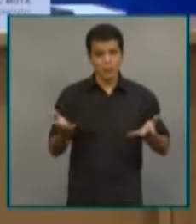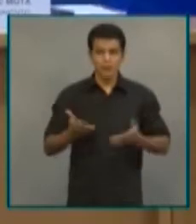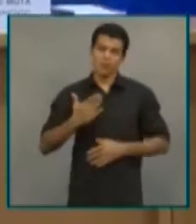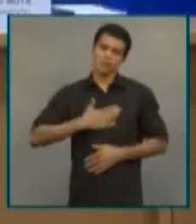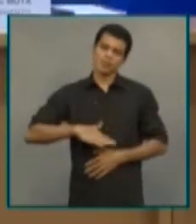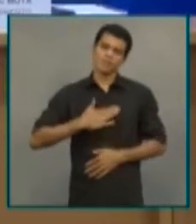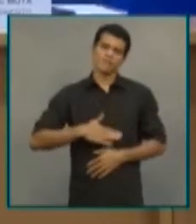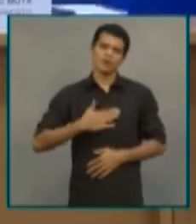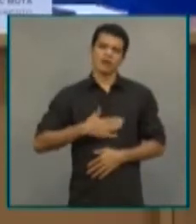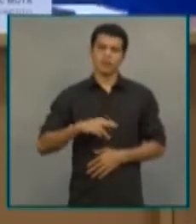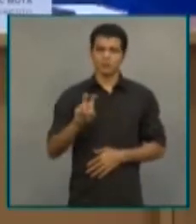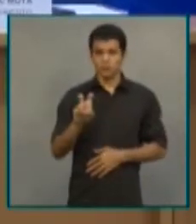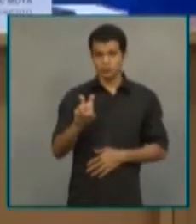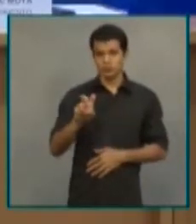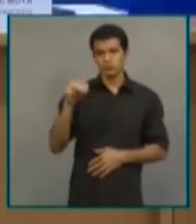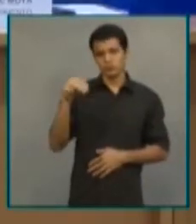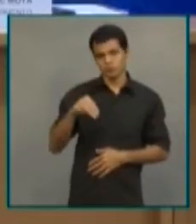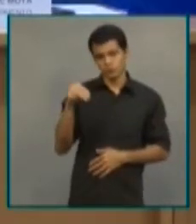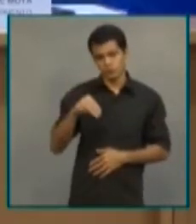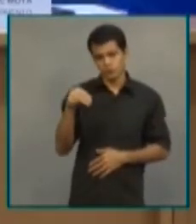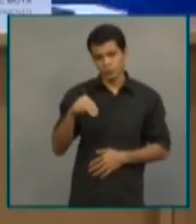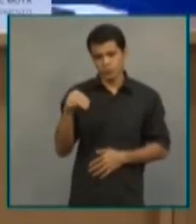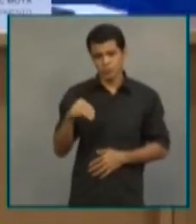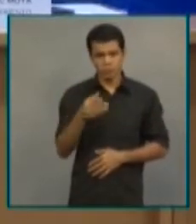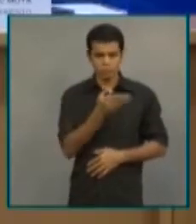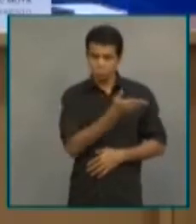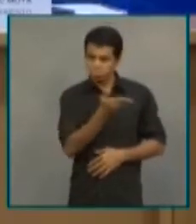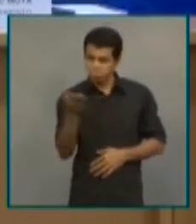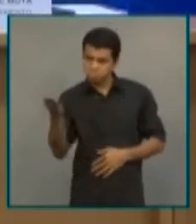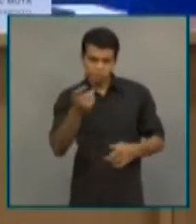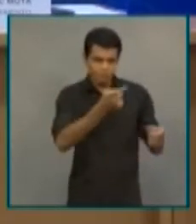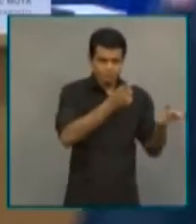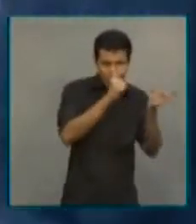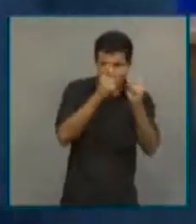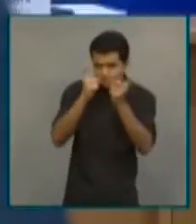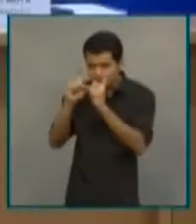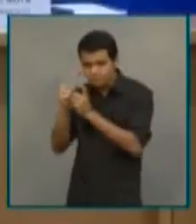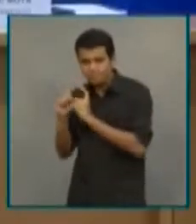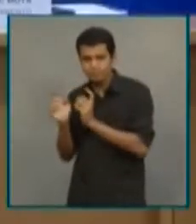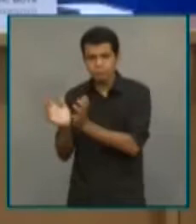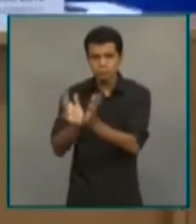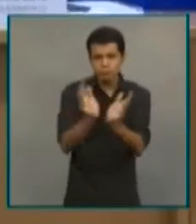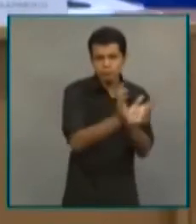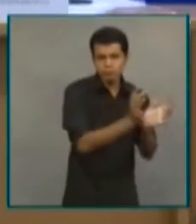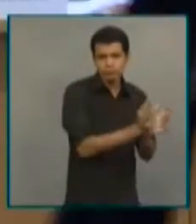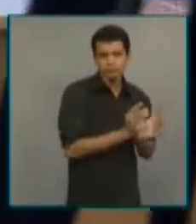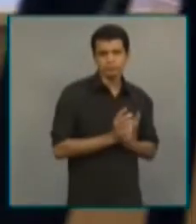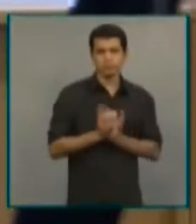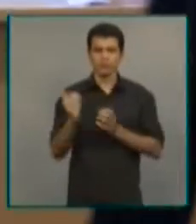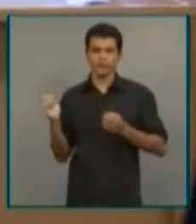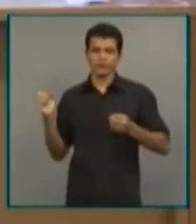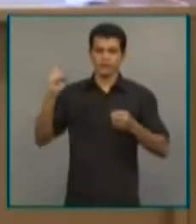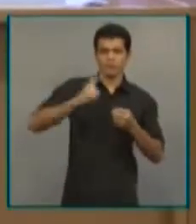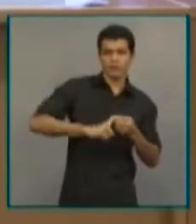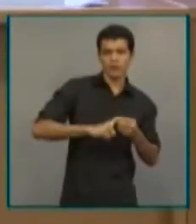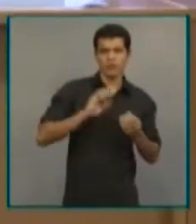5 minutos para que os candidatos possam conversar com suas equipes e, em seguida, voltaremos para o último bloco.